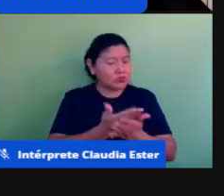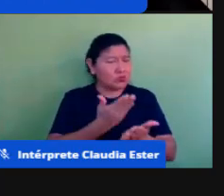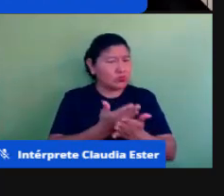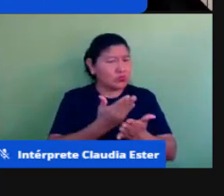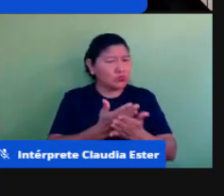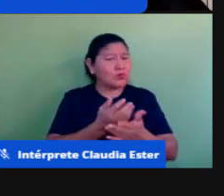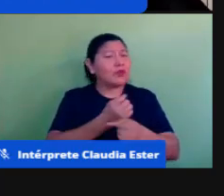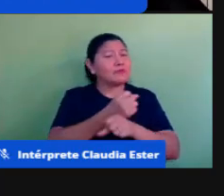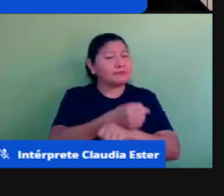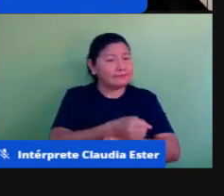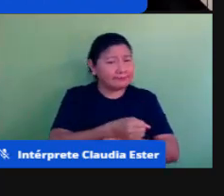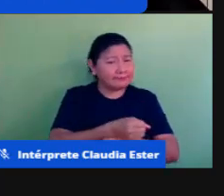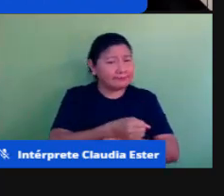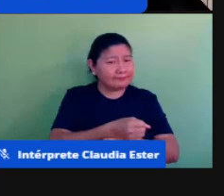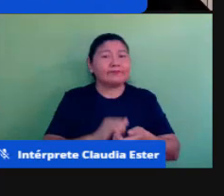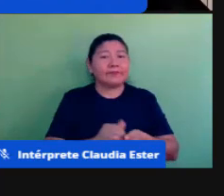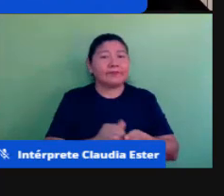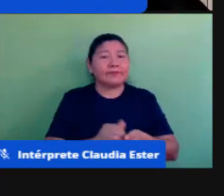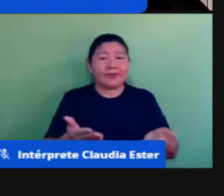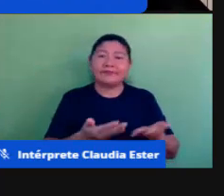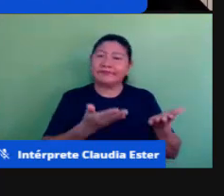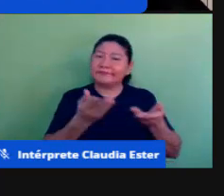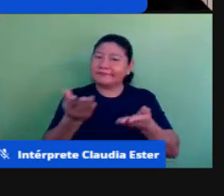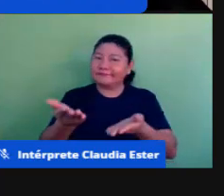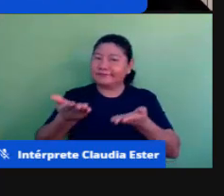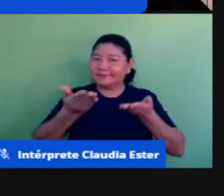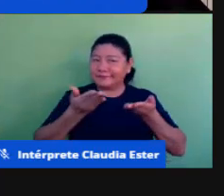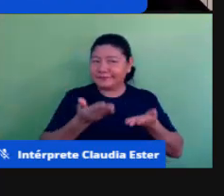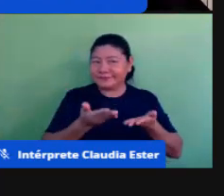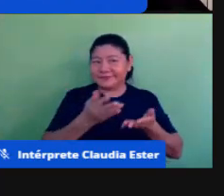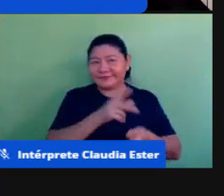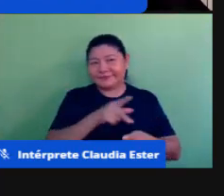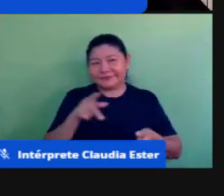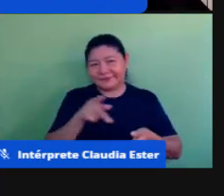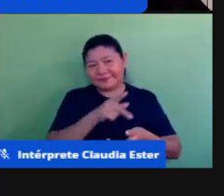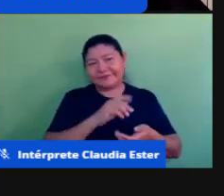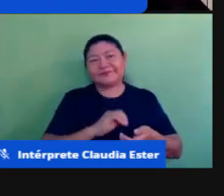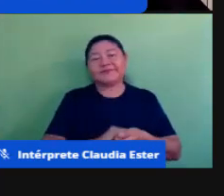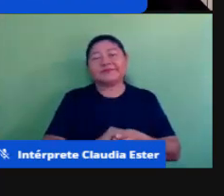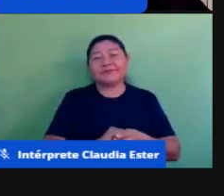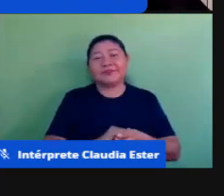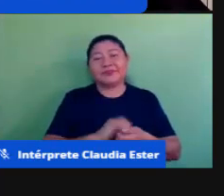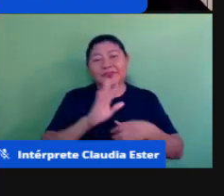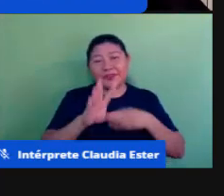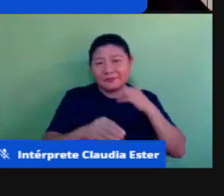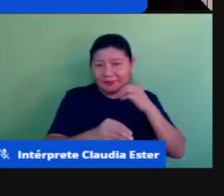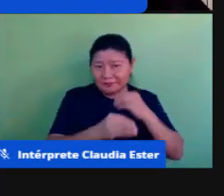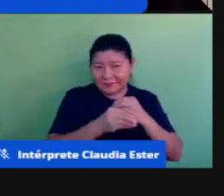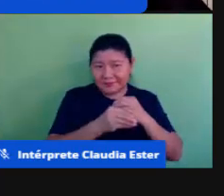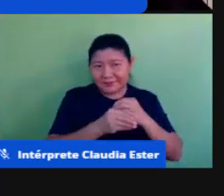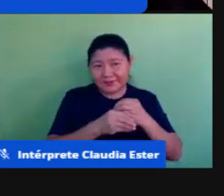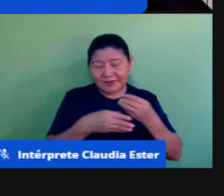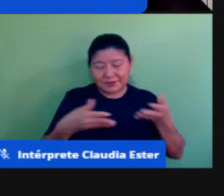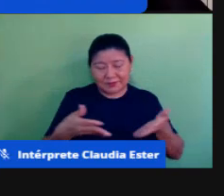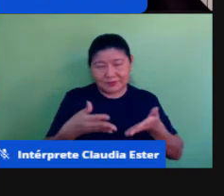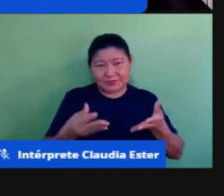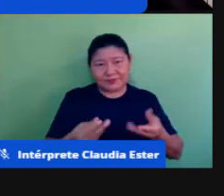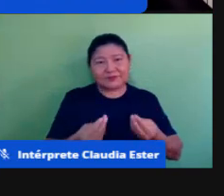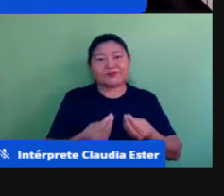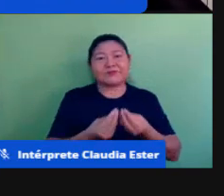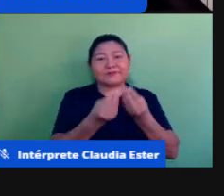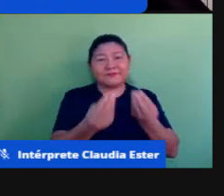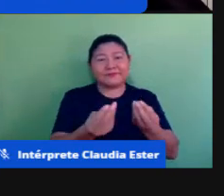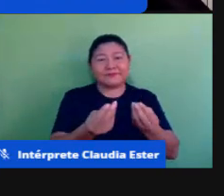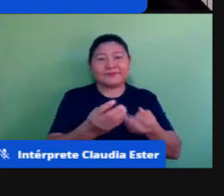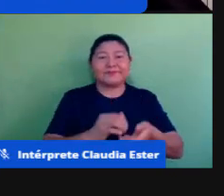E aí agora eu apresento a Vanessa para vocês e a contribuição que ela tem para nos ofertar hoje.